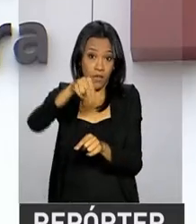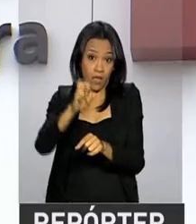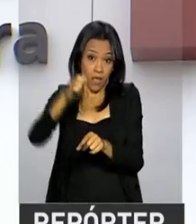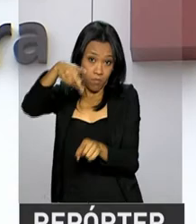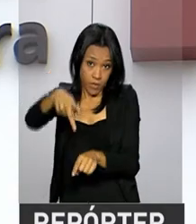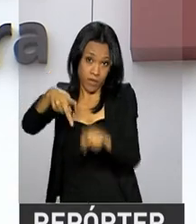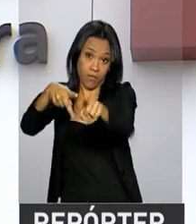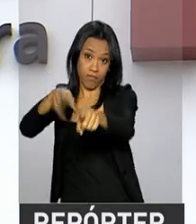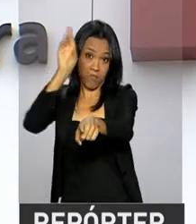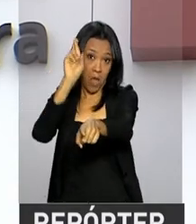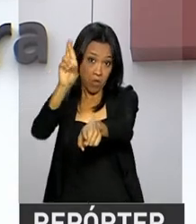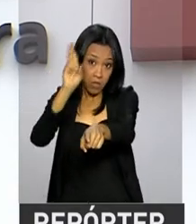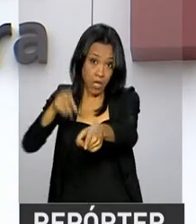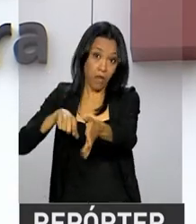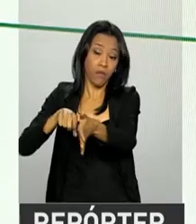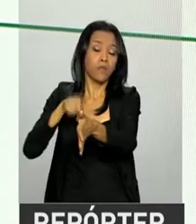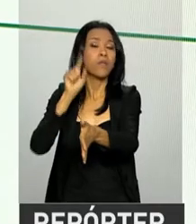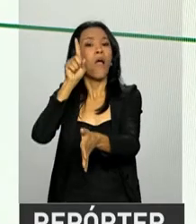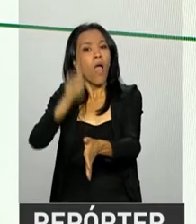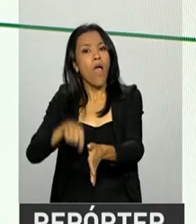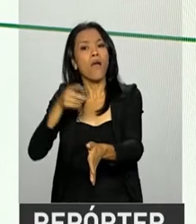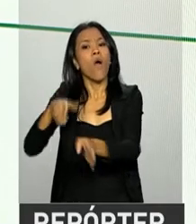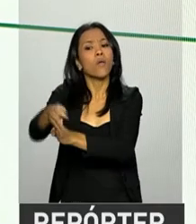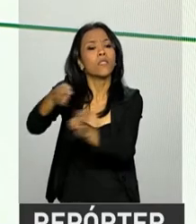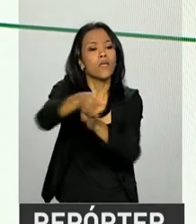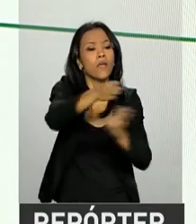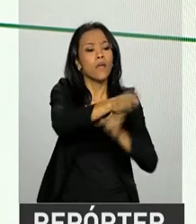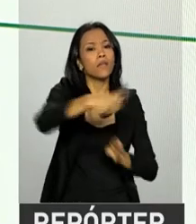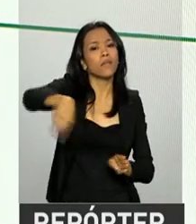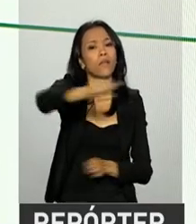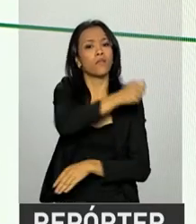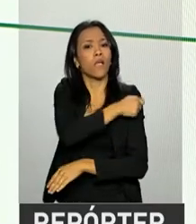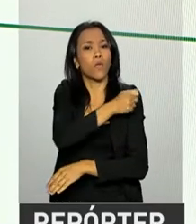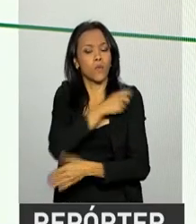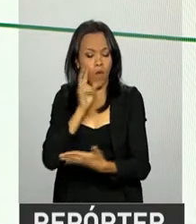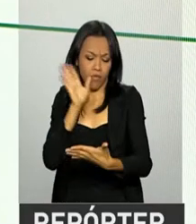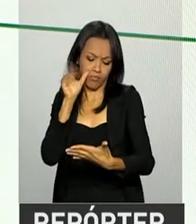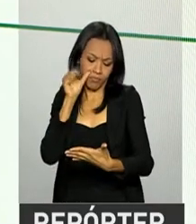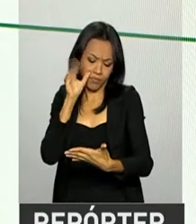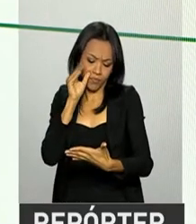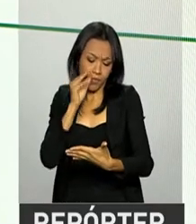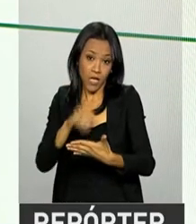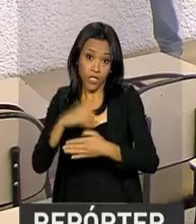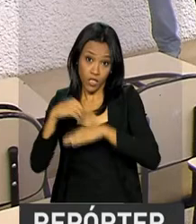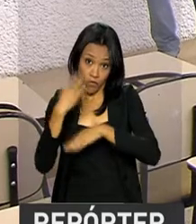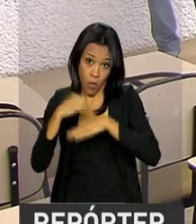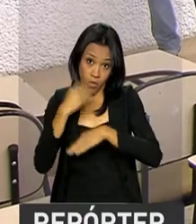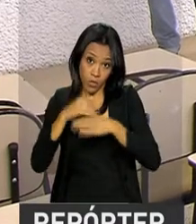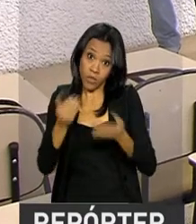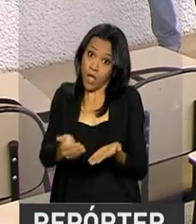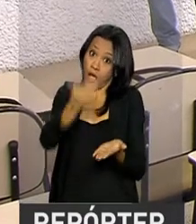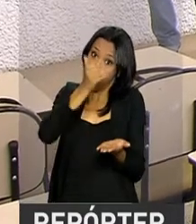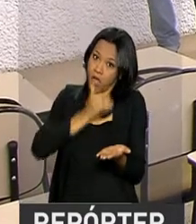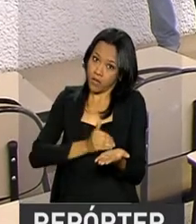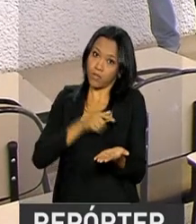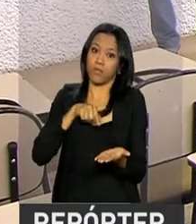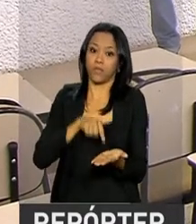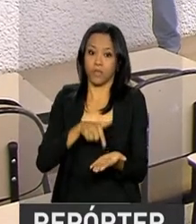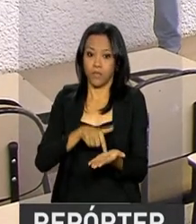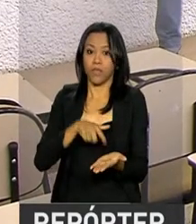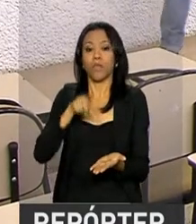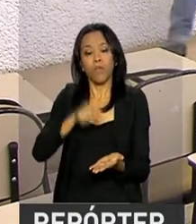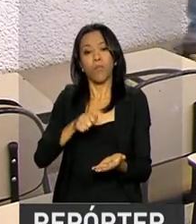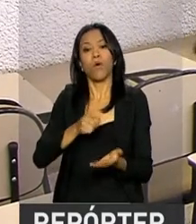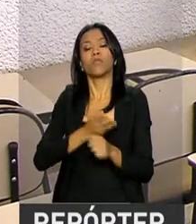inep recomenda que os estudantes confiram os dados com antecedência e faça o trajeto até